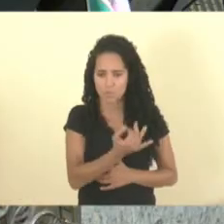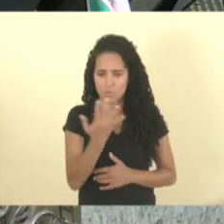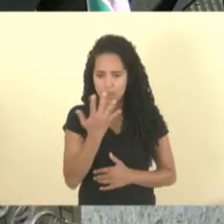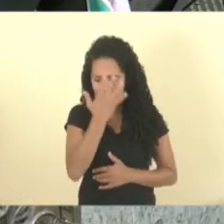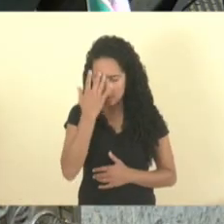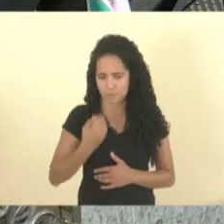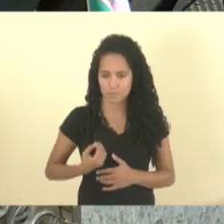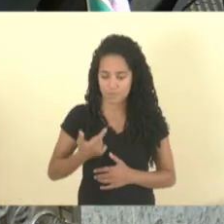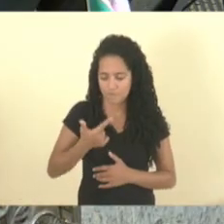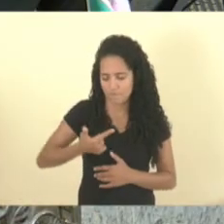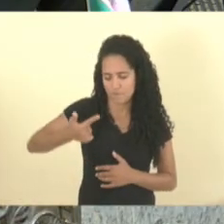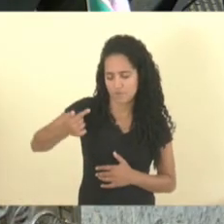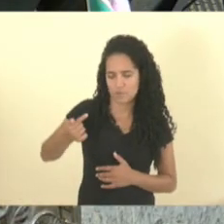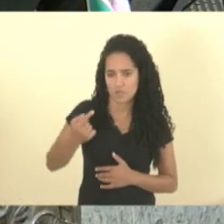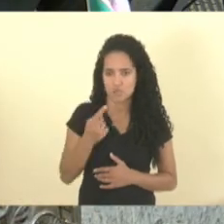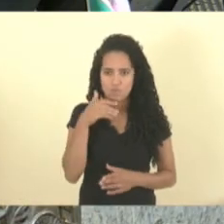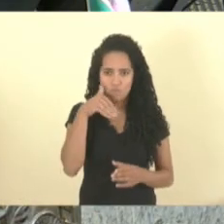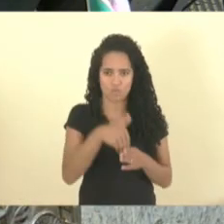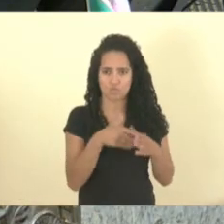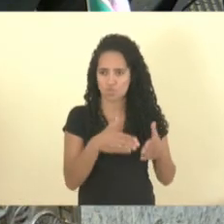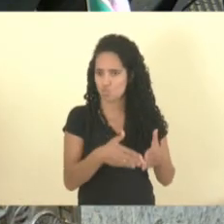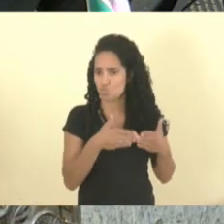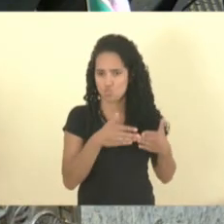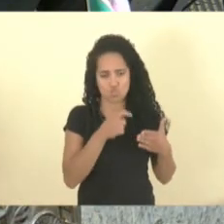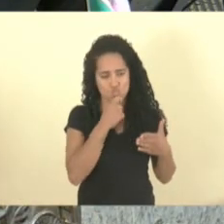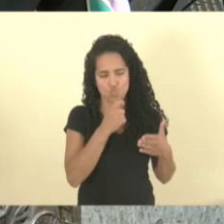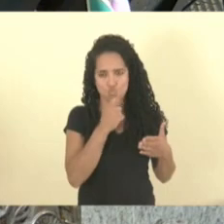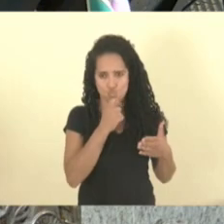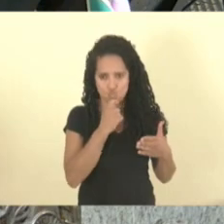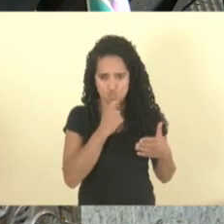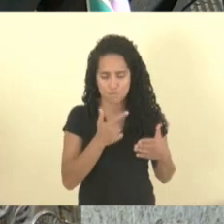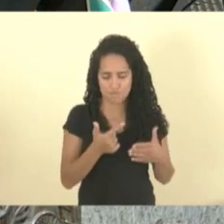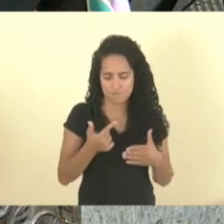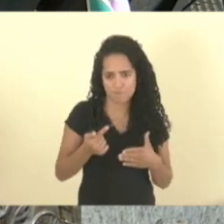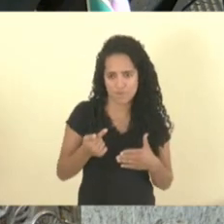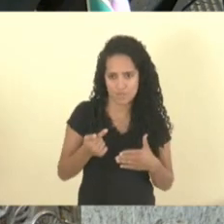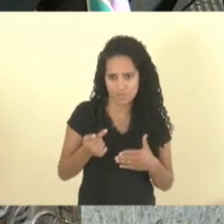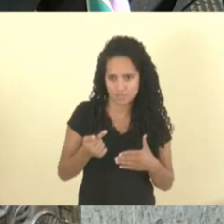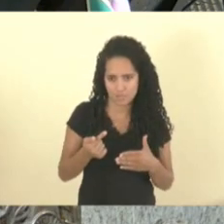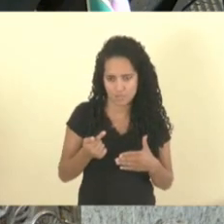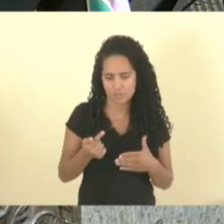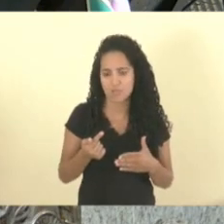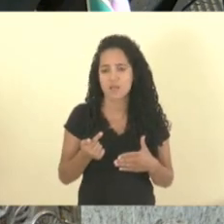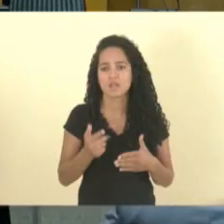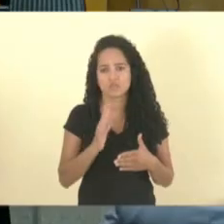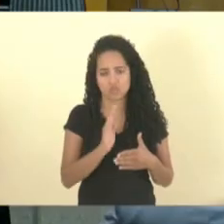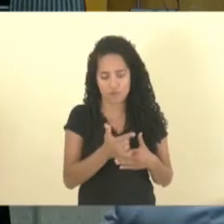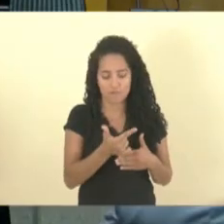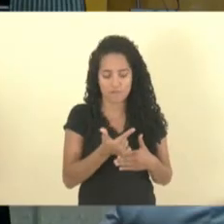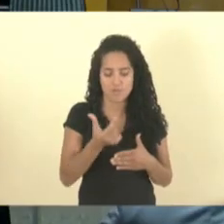presentes, uma abstenção, 27 votos, 26 sim, presidente.